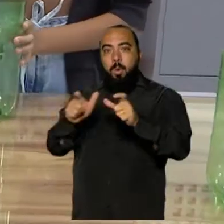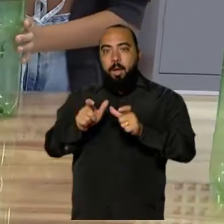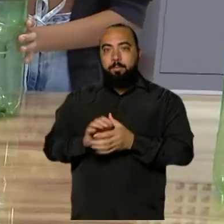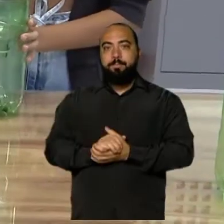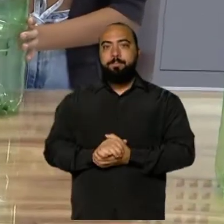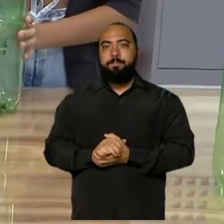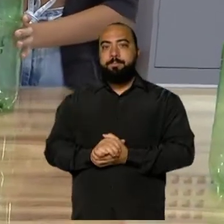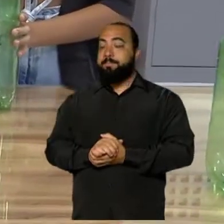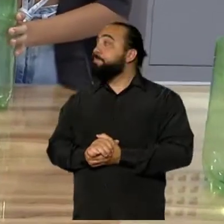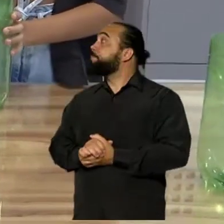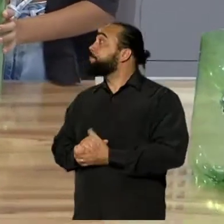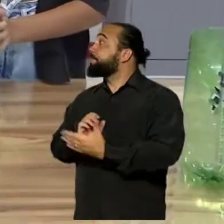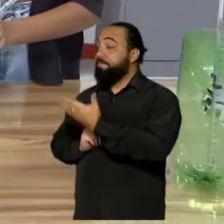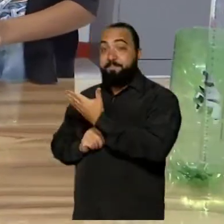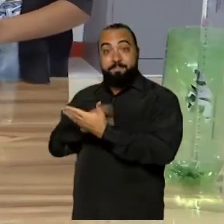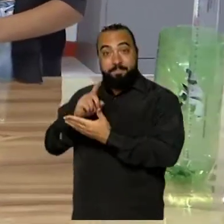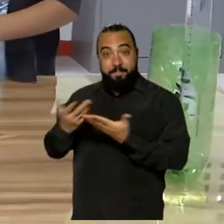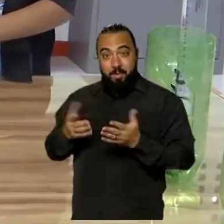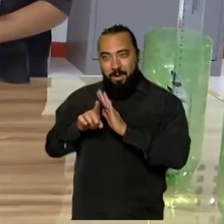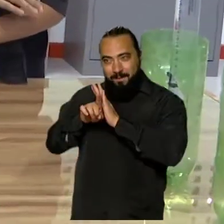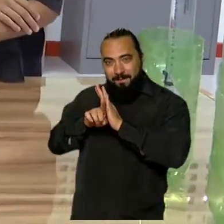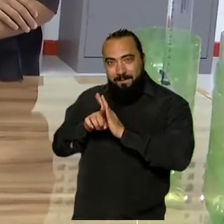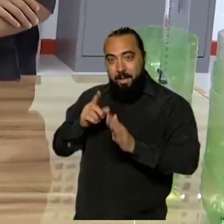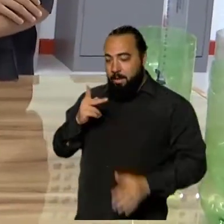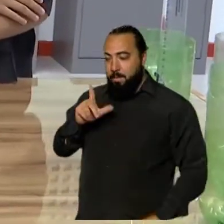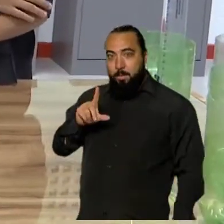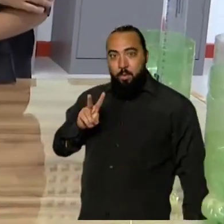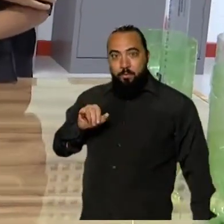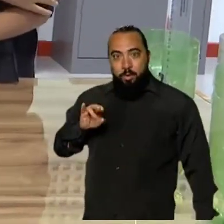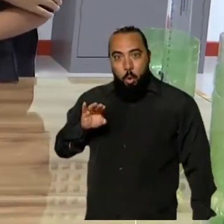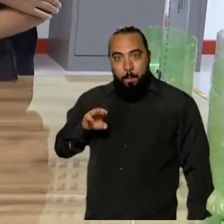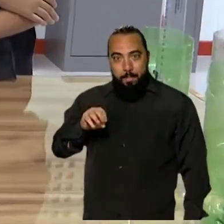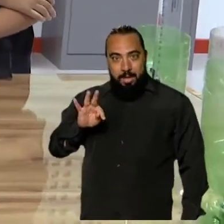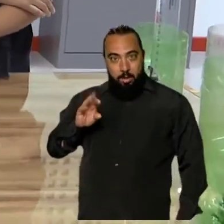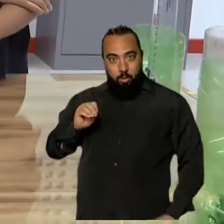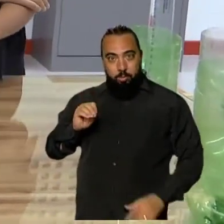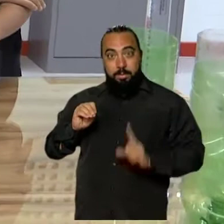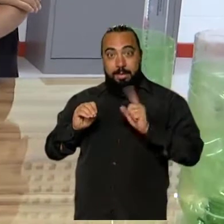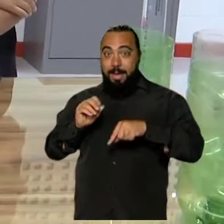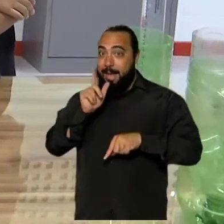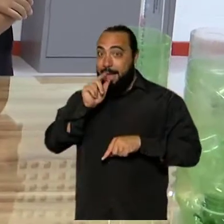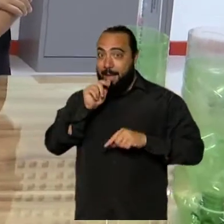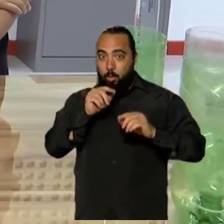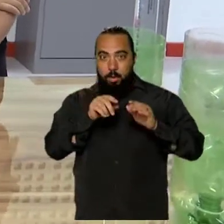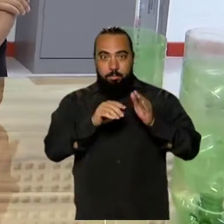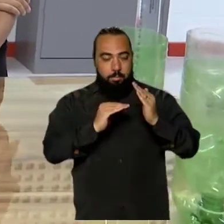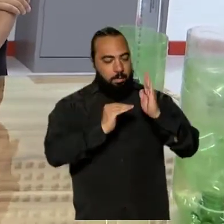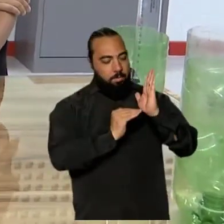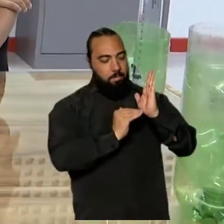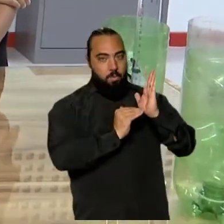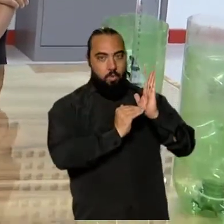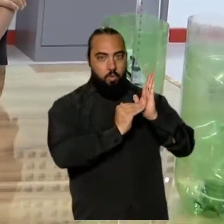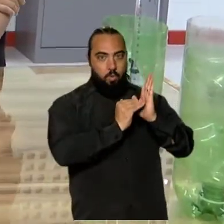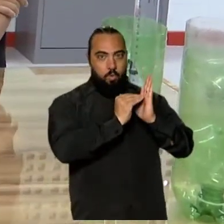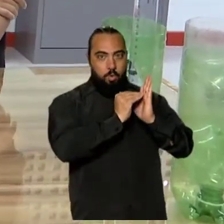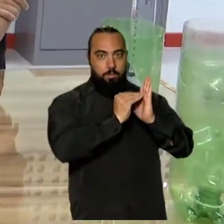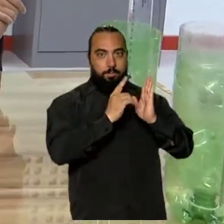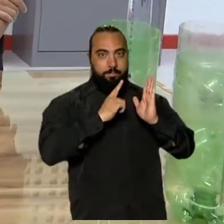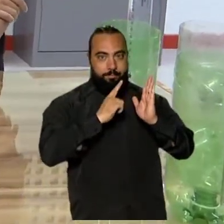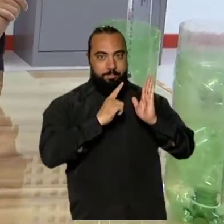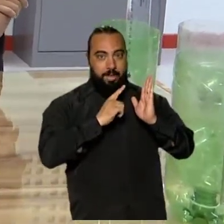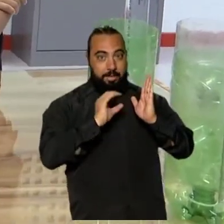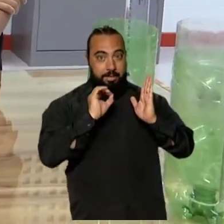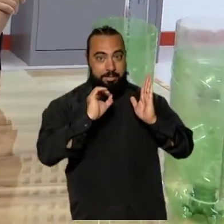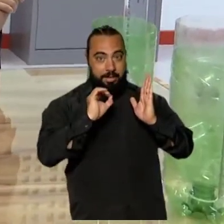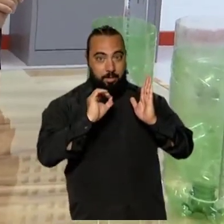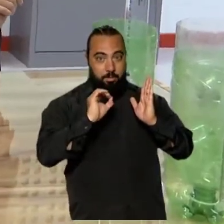nós vamos aferir o nosso pluviômetro. Vai ter que colocar água até a marquinha onde a gente colocou a régua no zero.